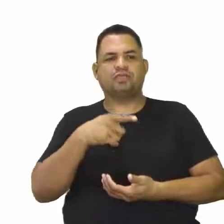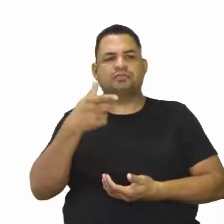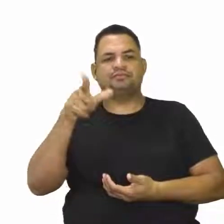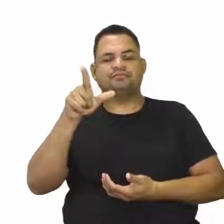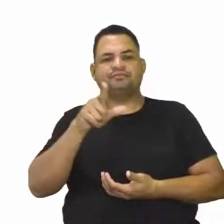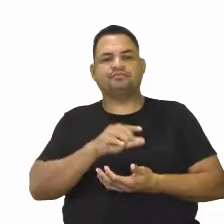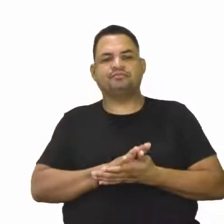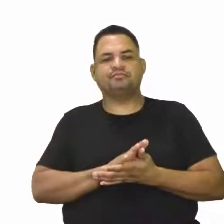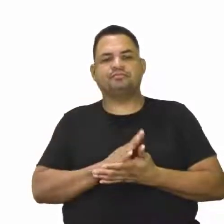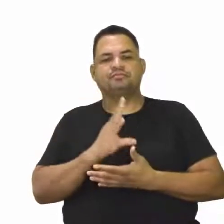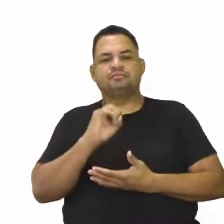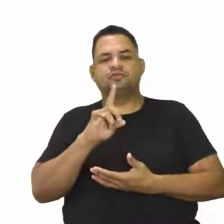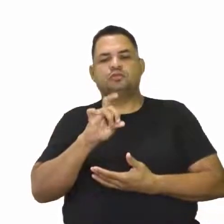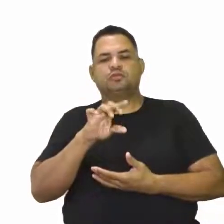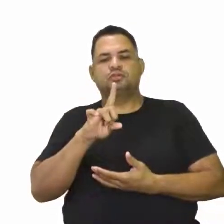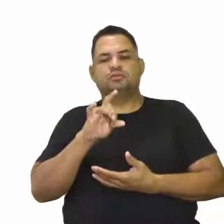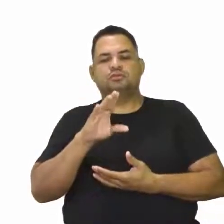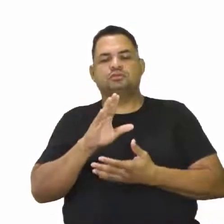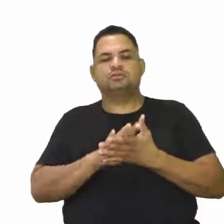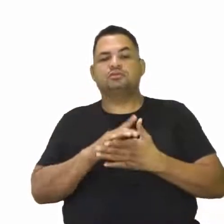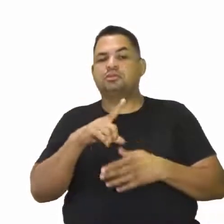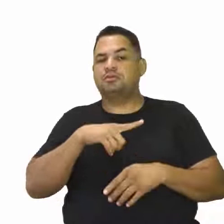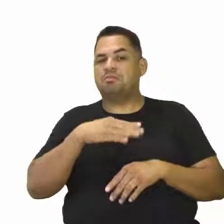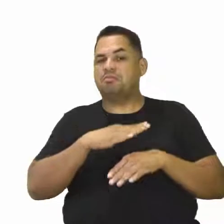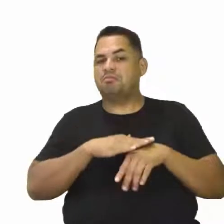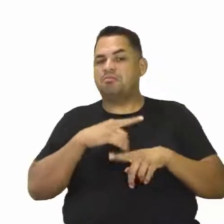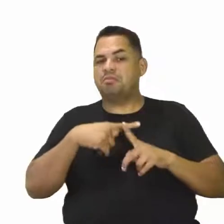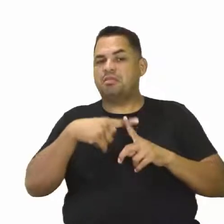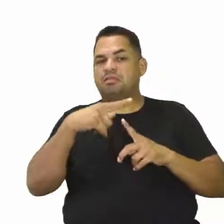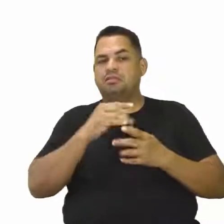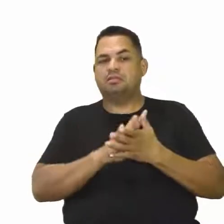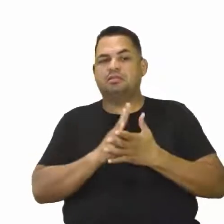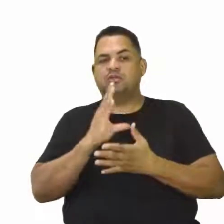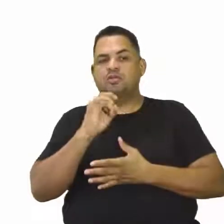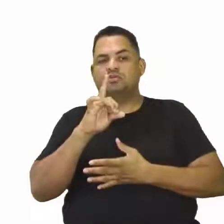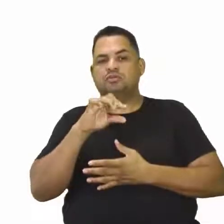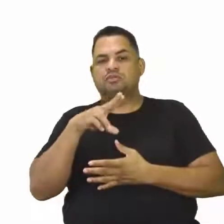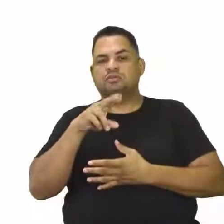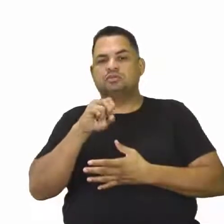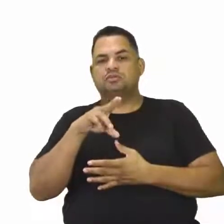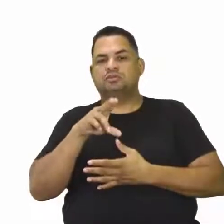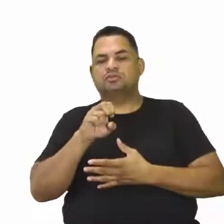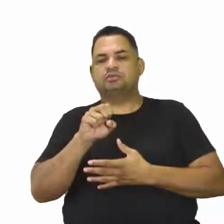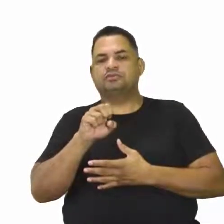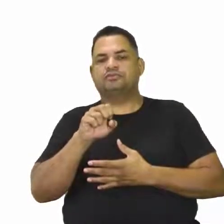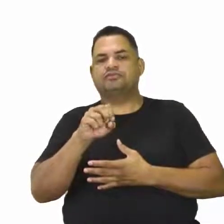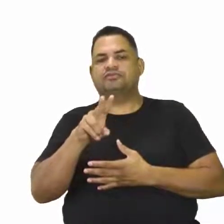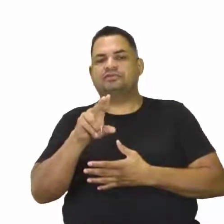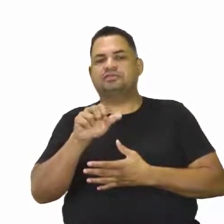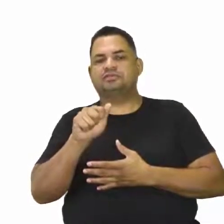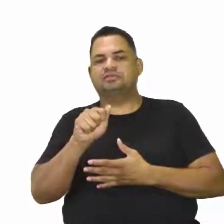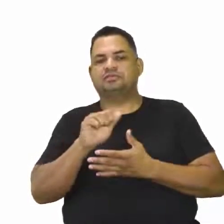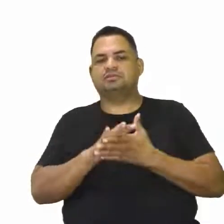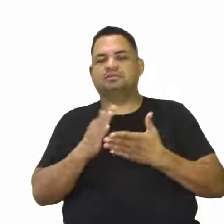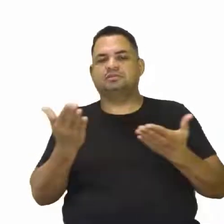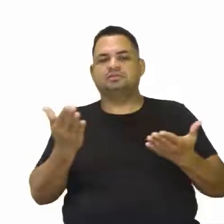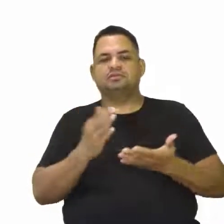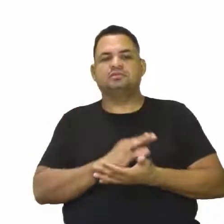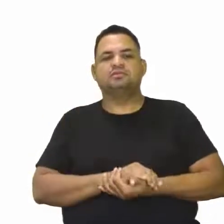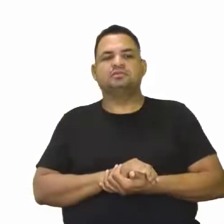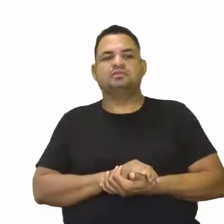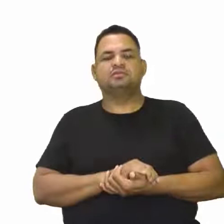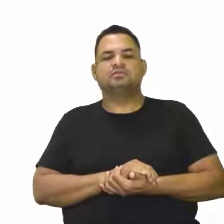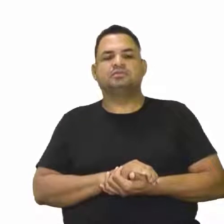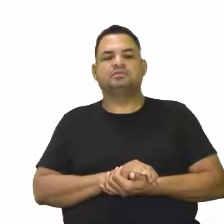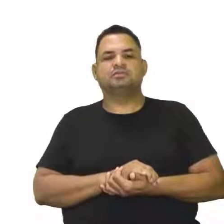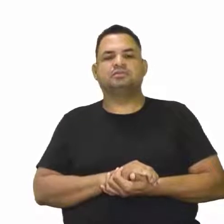as subordinadas são mais do que as coordenadas. As consecutivas. Consequência, né? Luego,